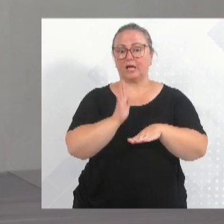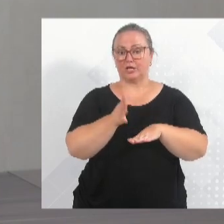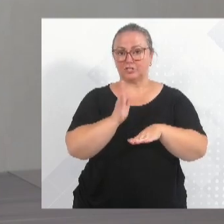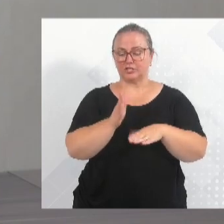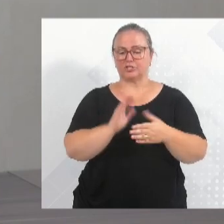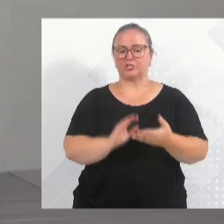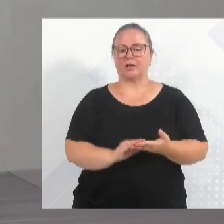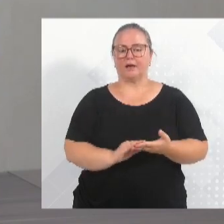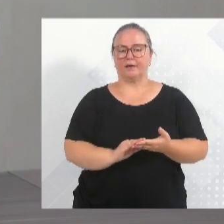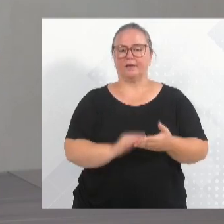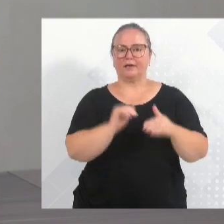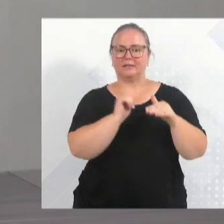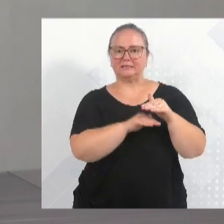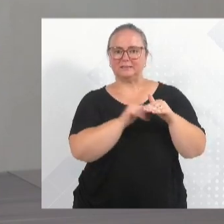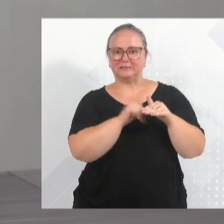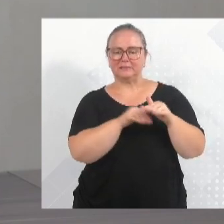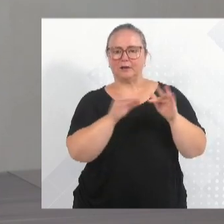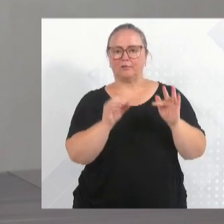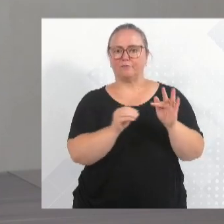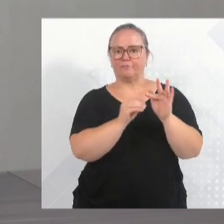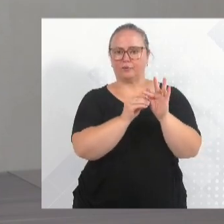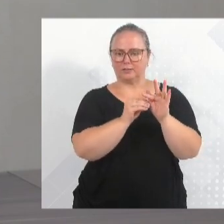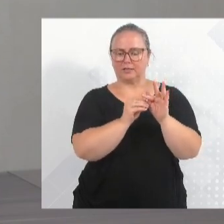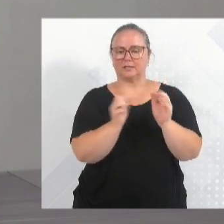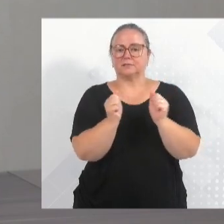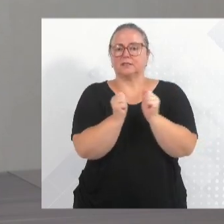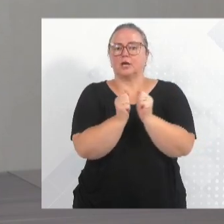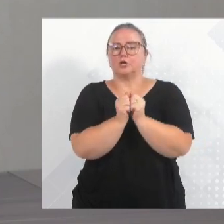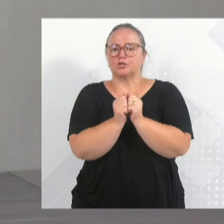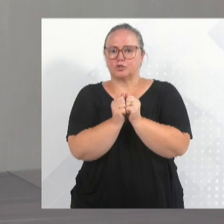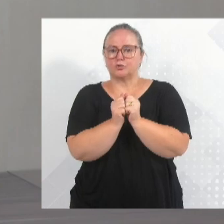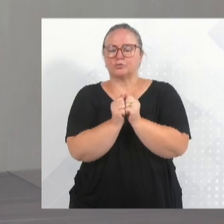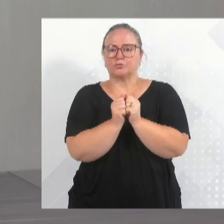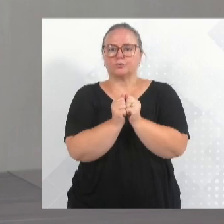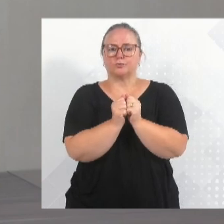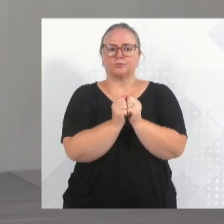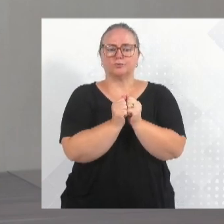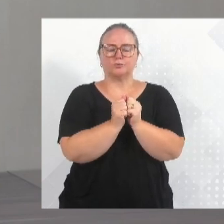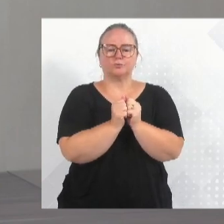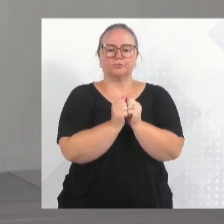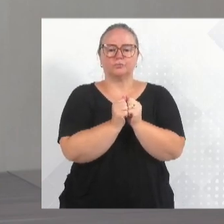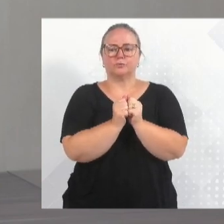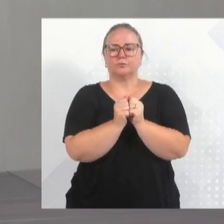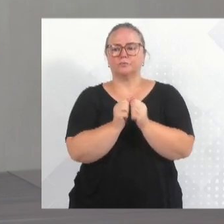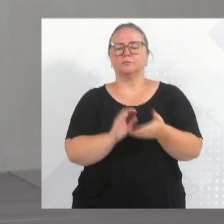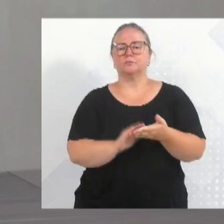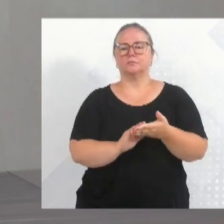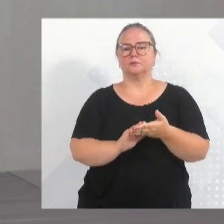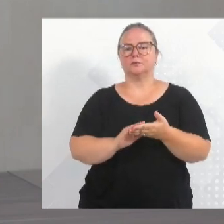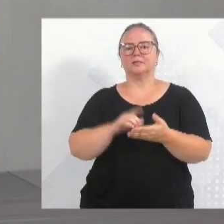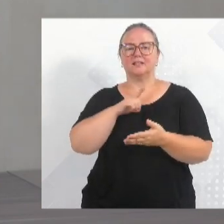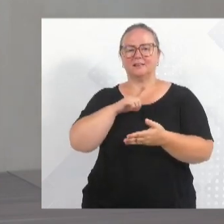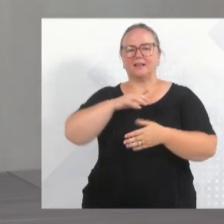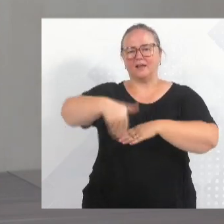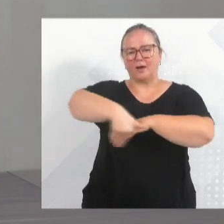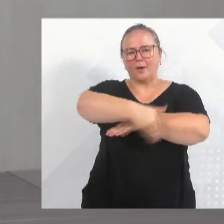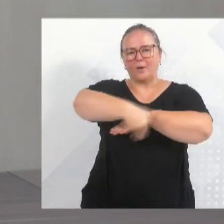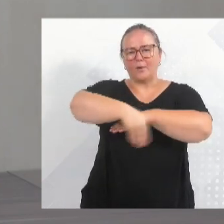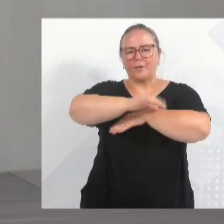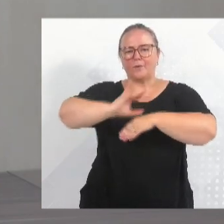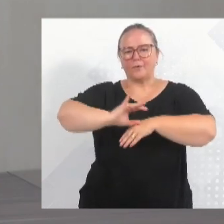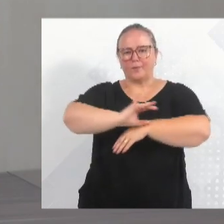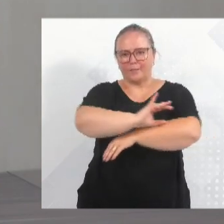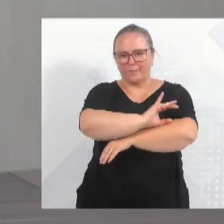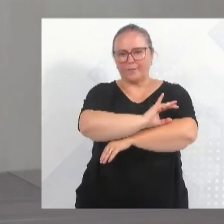do reservatório da Fortaleza com o reservatório da Gustavo Zimmermann, que é o Mariana, fazendo